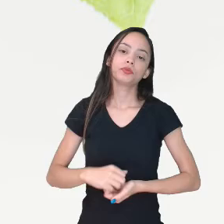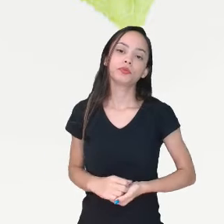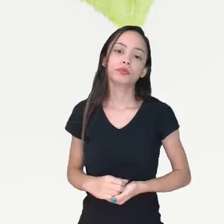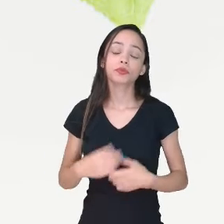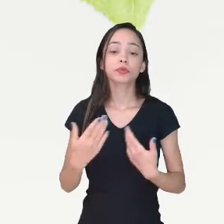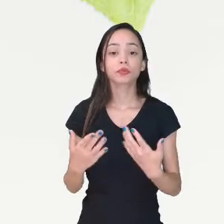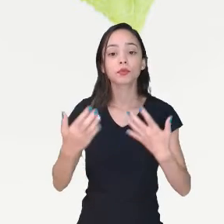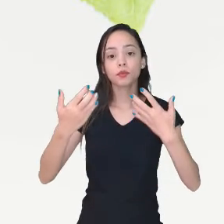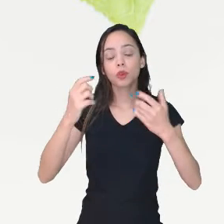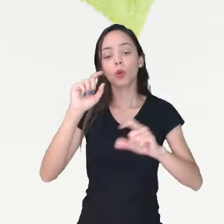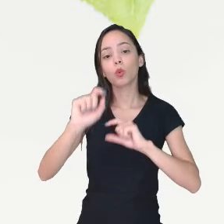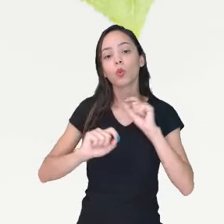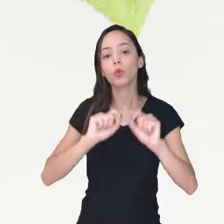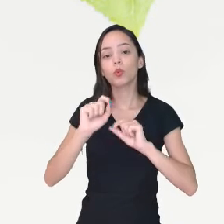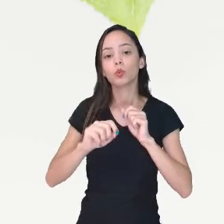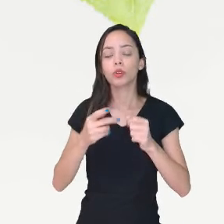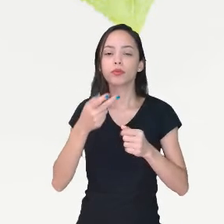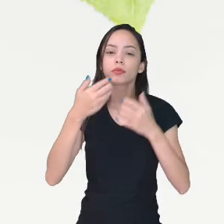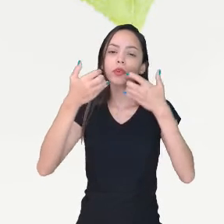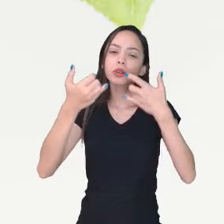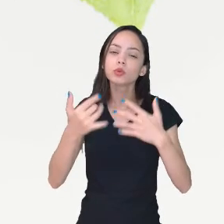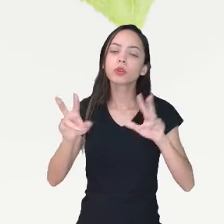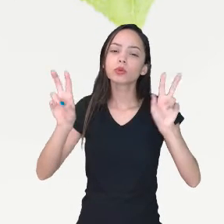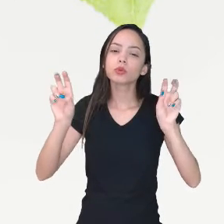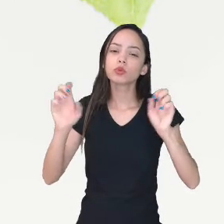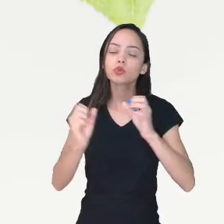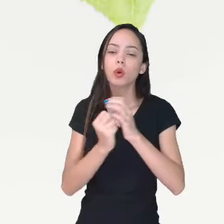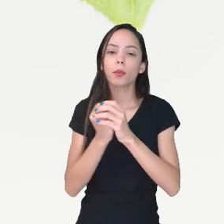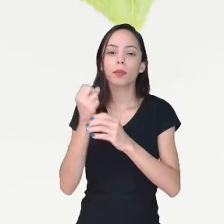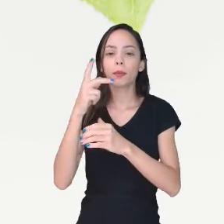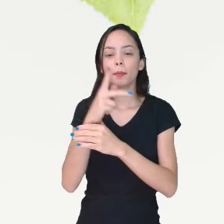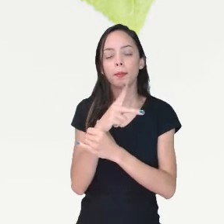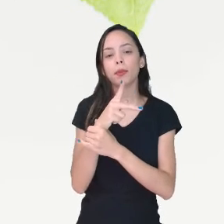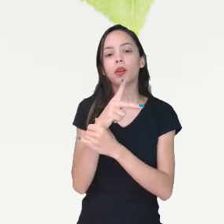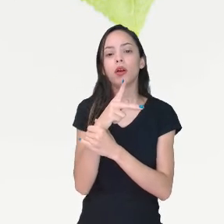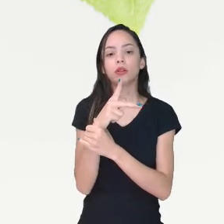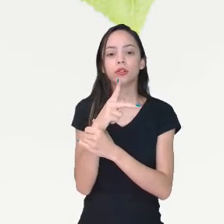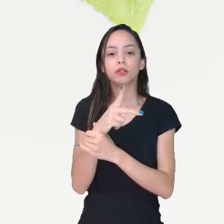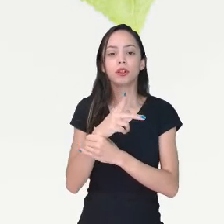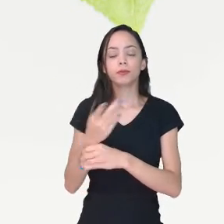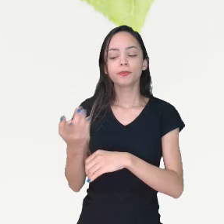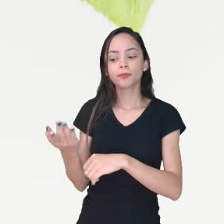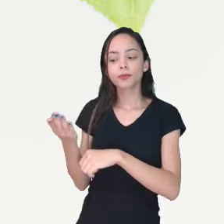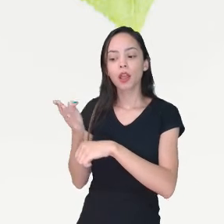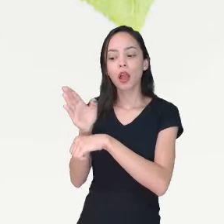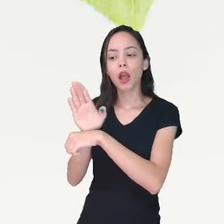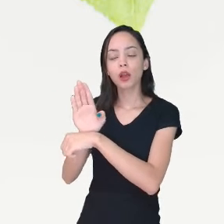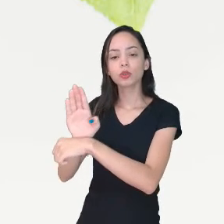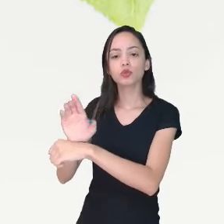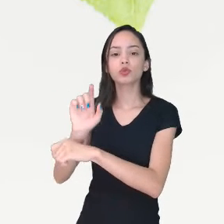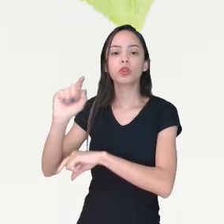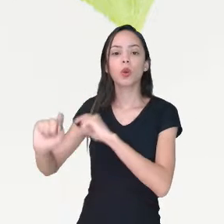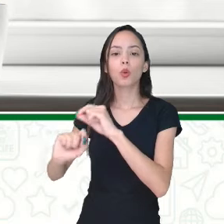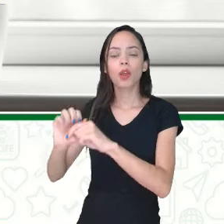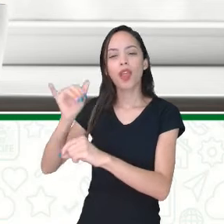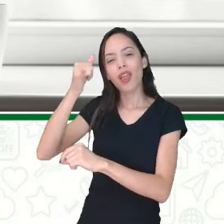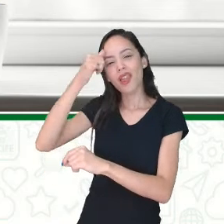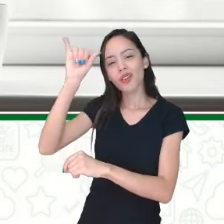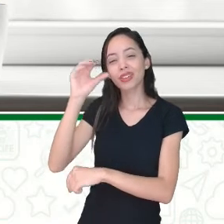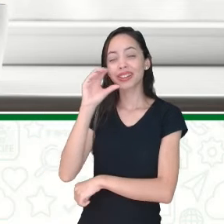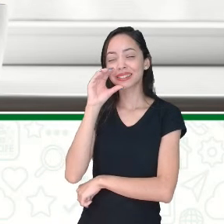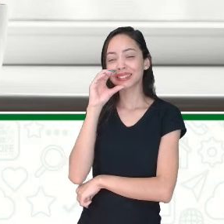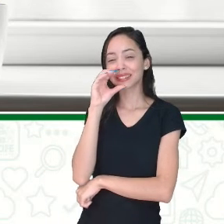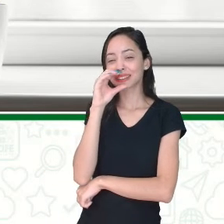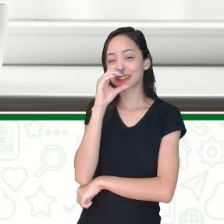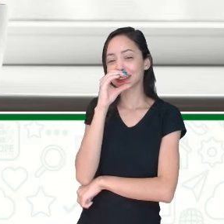gente falar a respeito dessas plantas é falar que elas ajudam para que o clima não fique também tão quente. Como vocês viram aqui